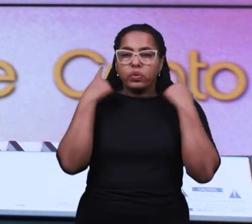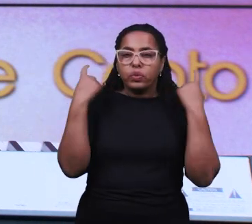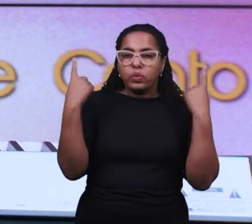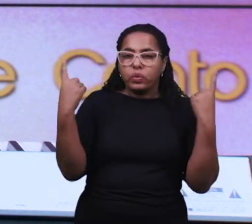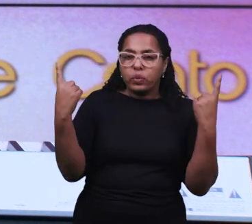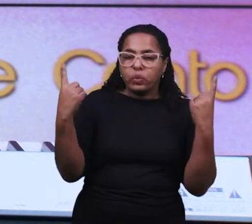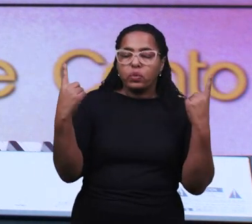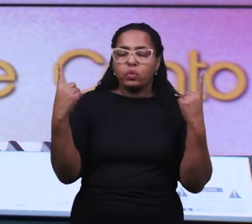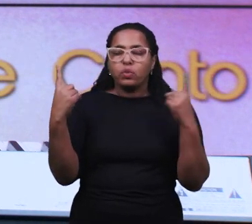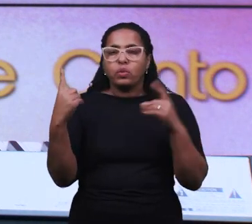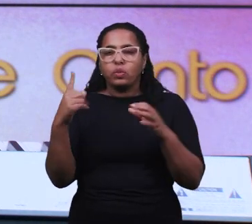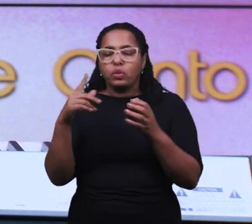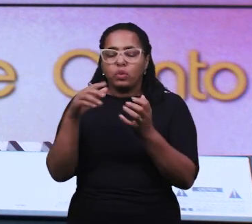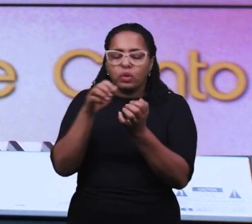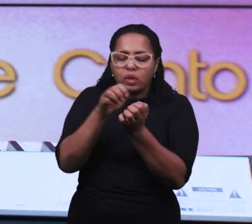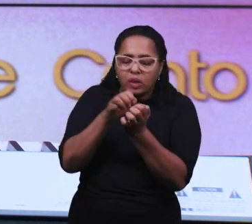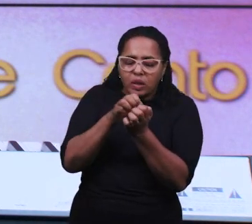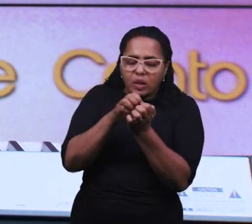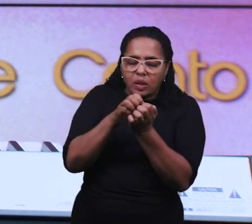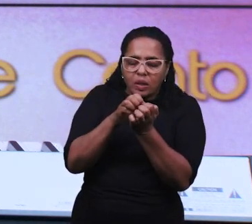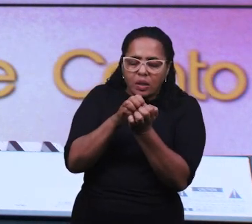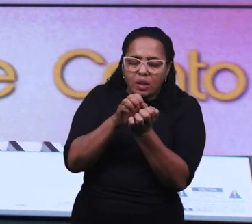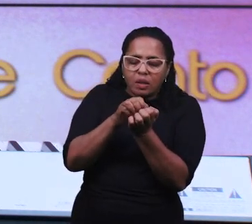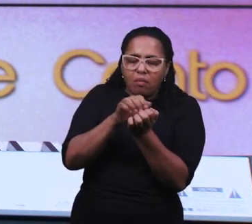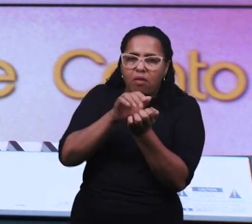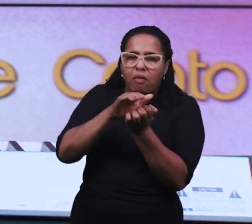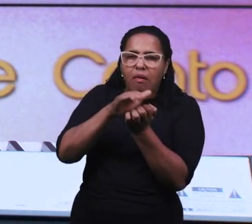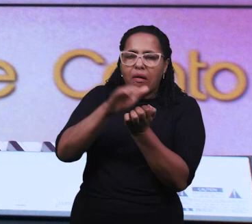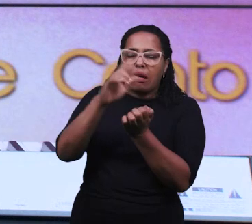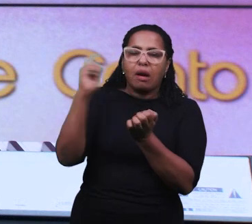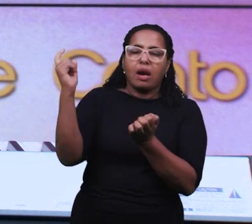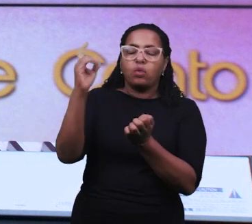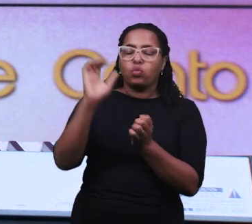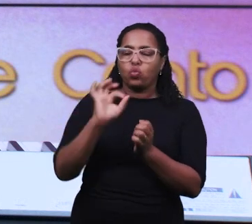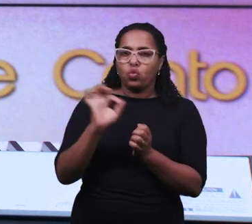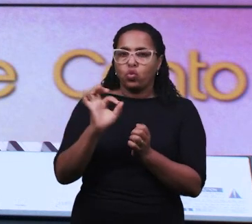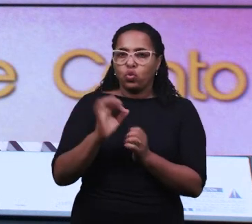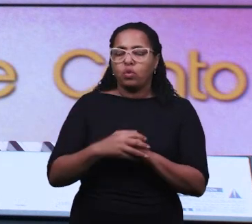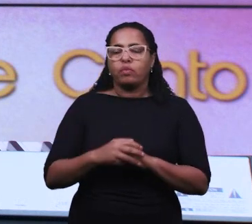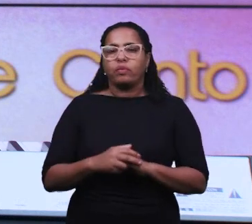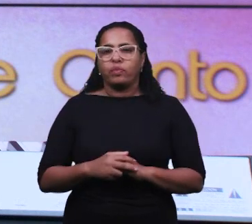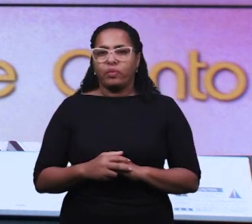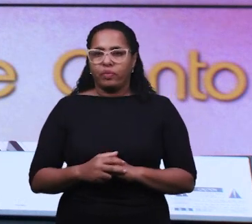não seja apertado, não tenha constrições exageradas, ok?